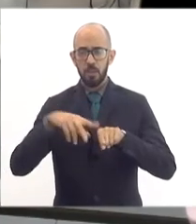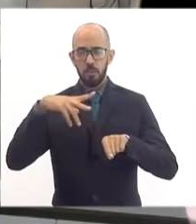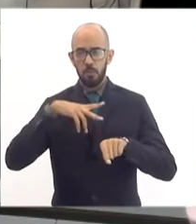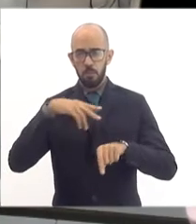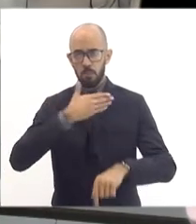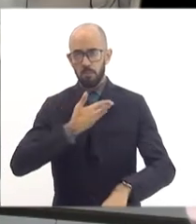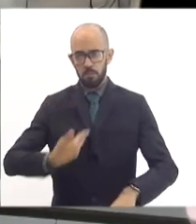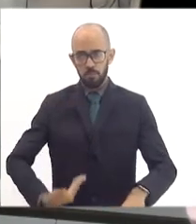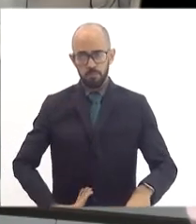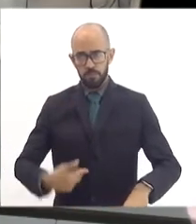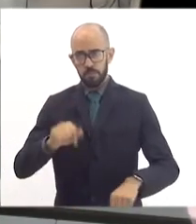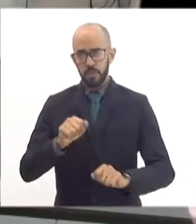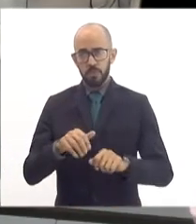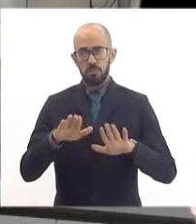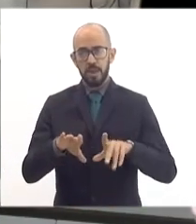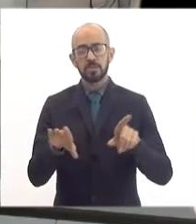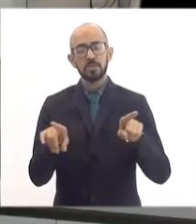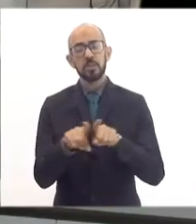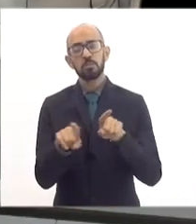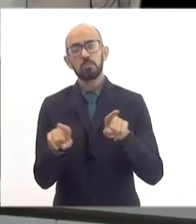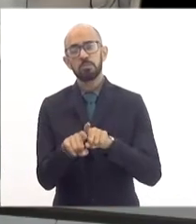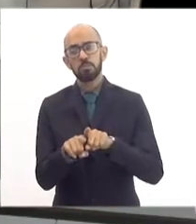e parceria entre entes públicos,